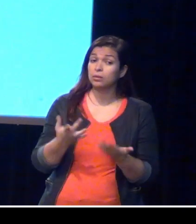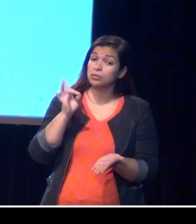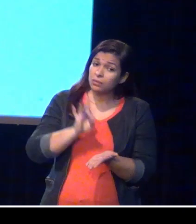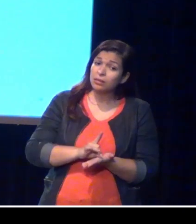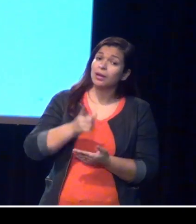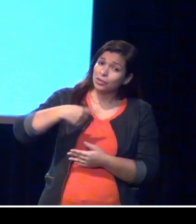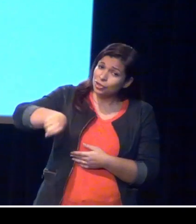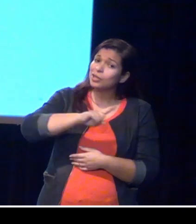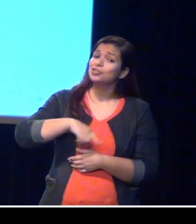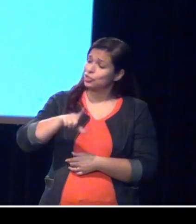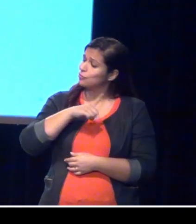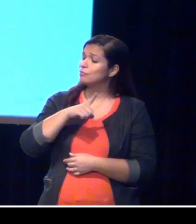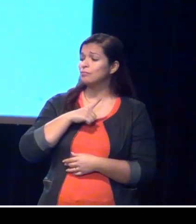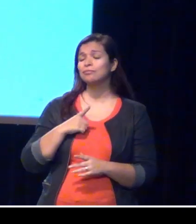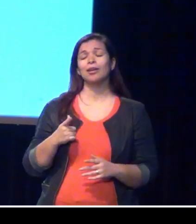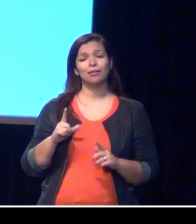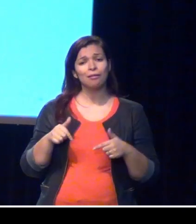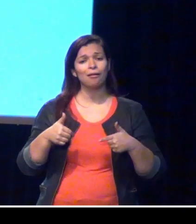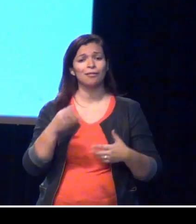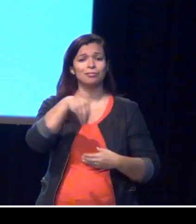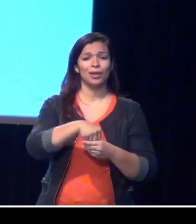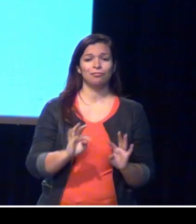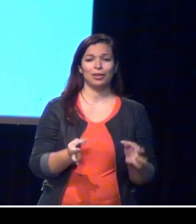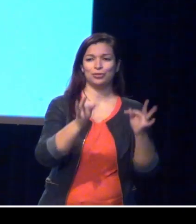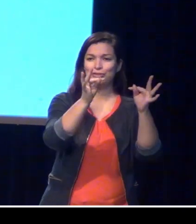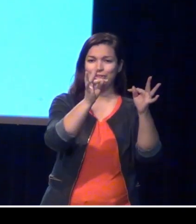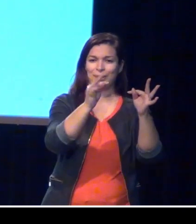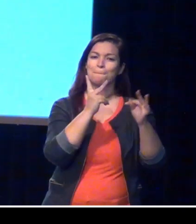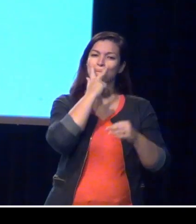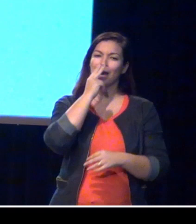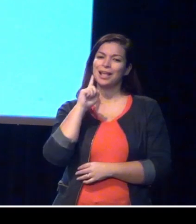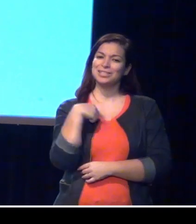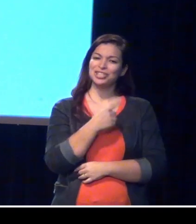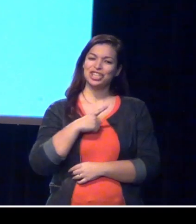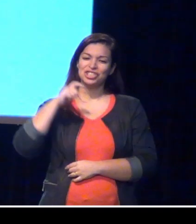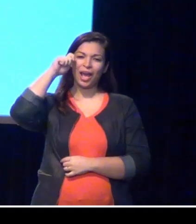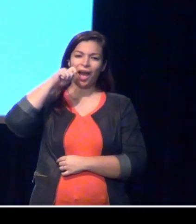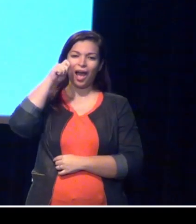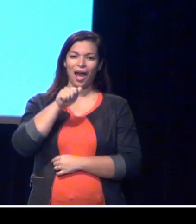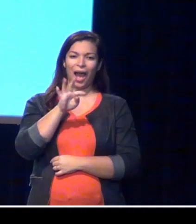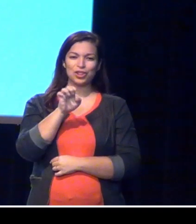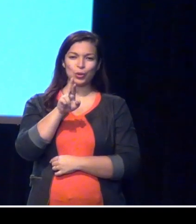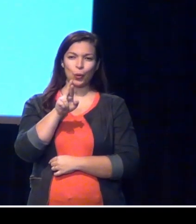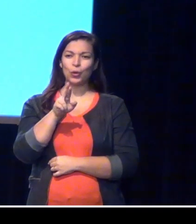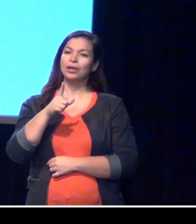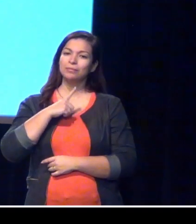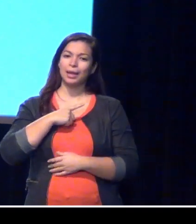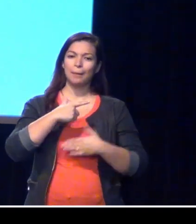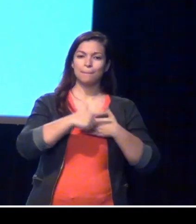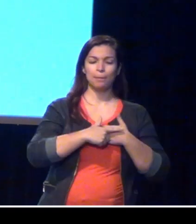atores da tecnologia. Nós vivemos diferentes papéis de uso